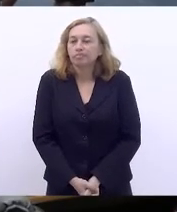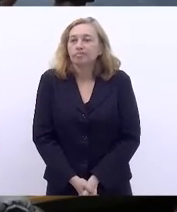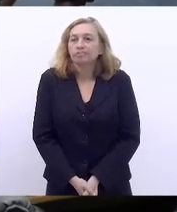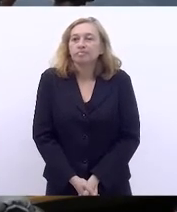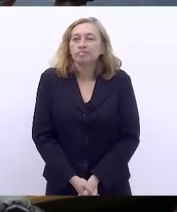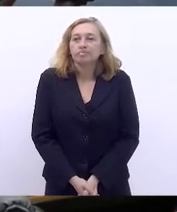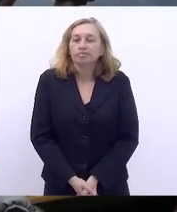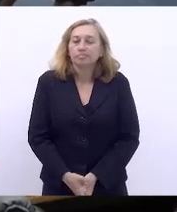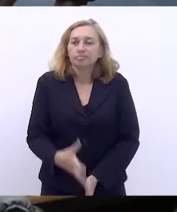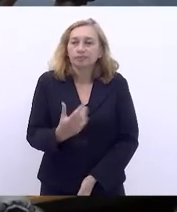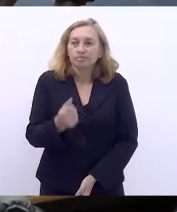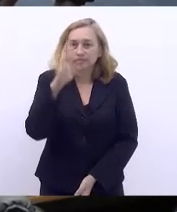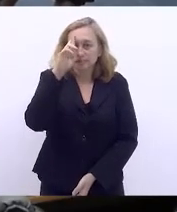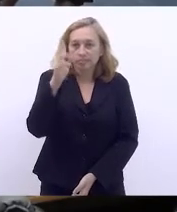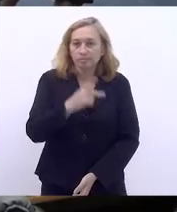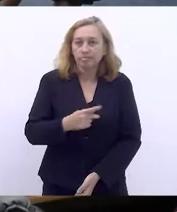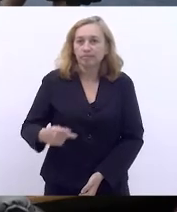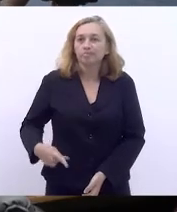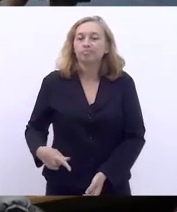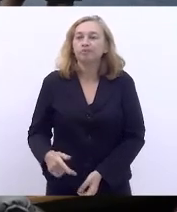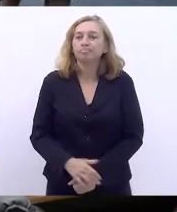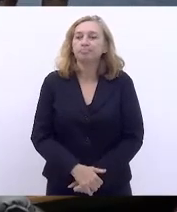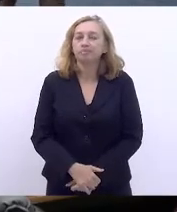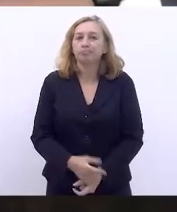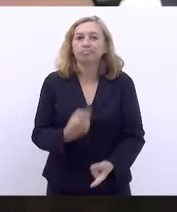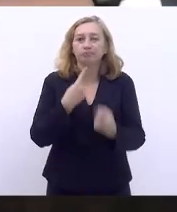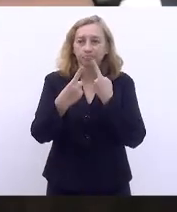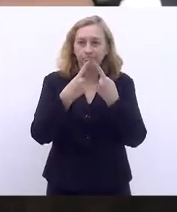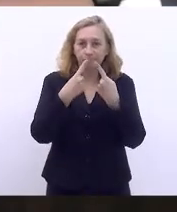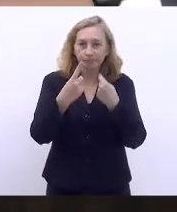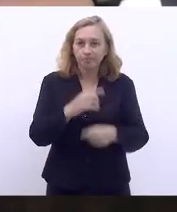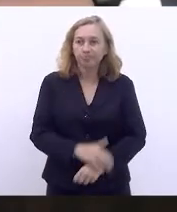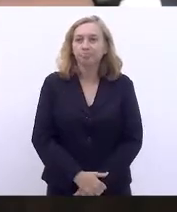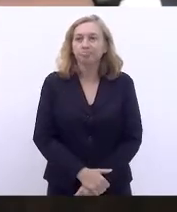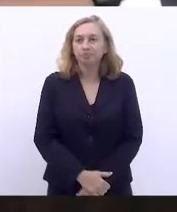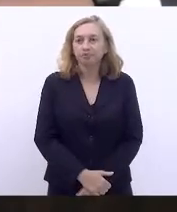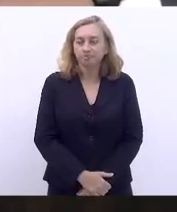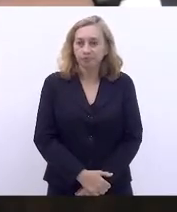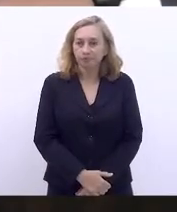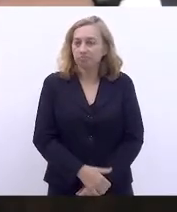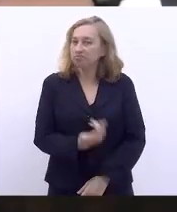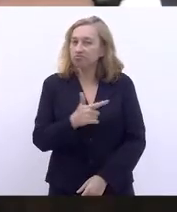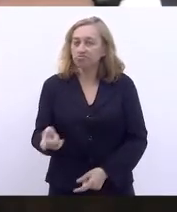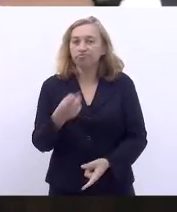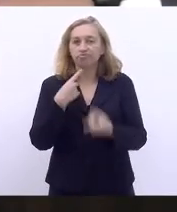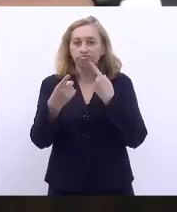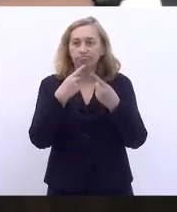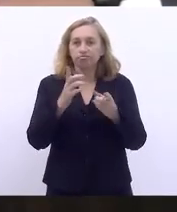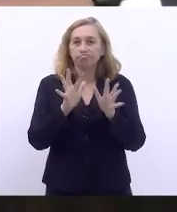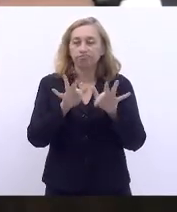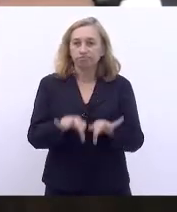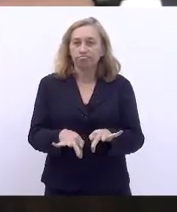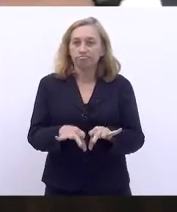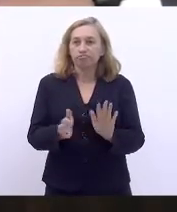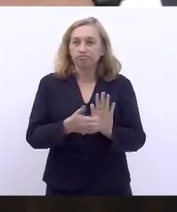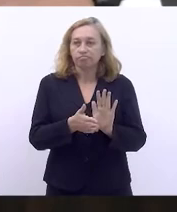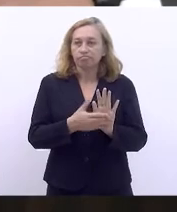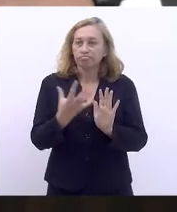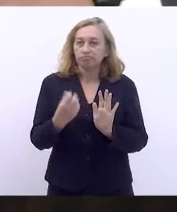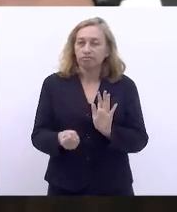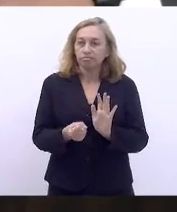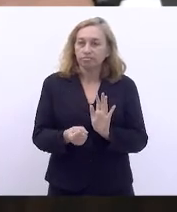Parecer favorável. Os pareceres emitidos em discussão. Não havendo que querer discutir, encerrada a discussão, o presidente de proposta